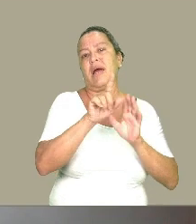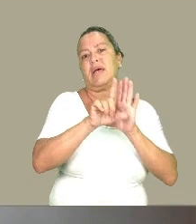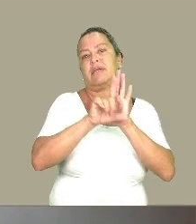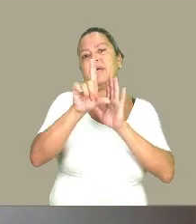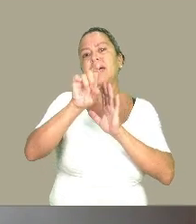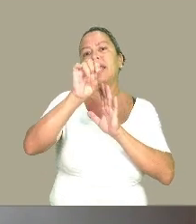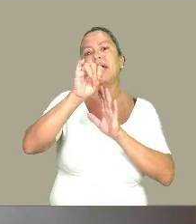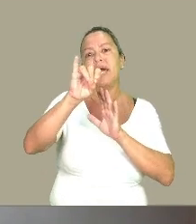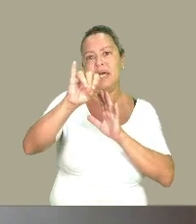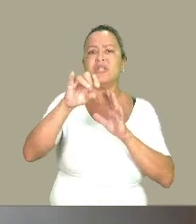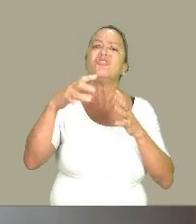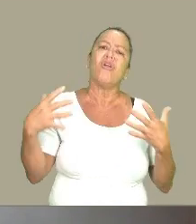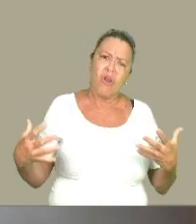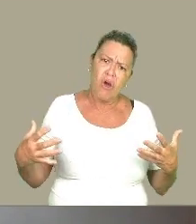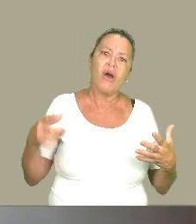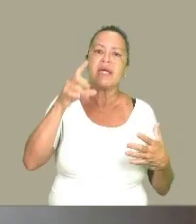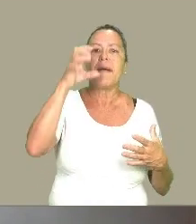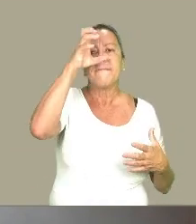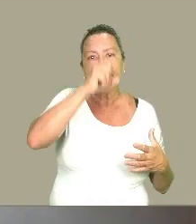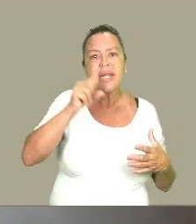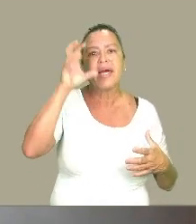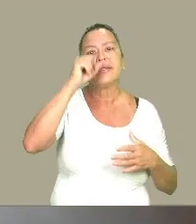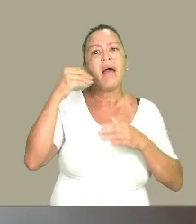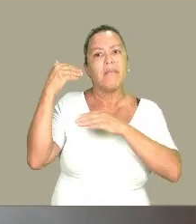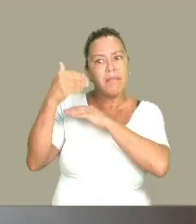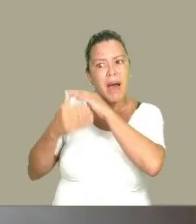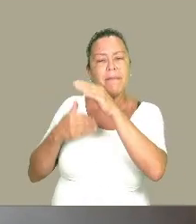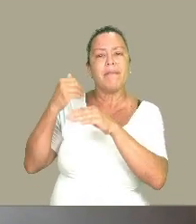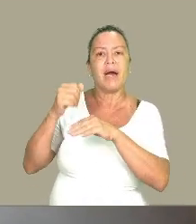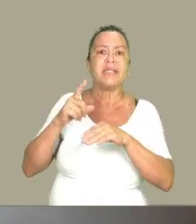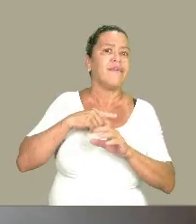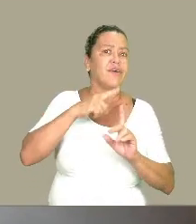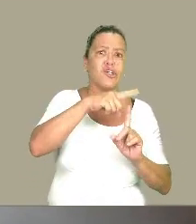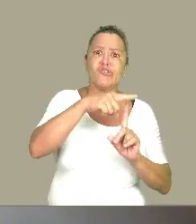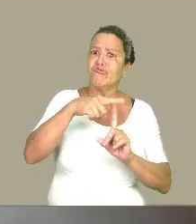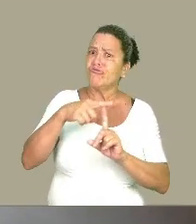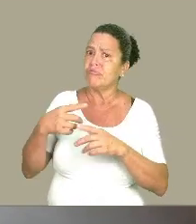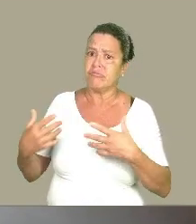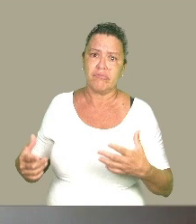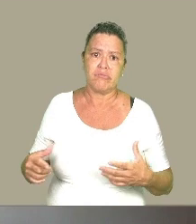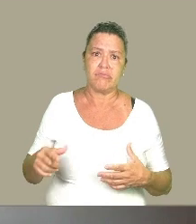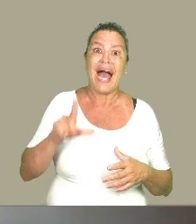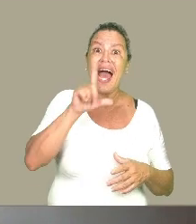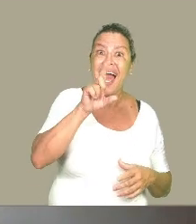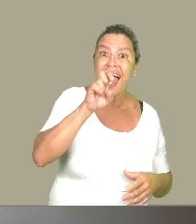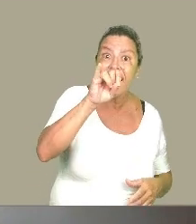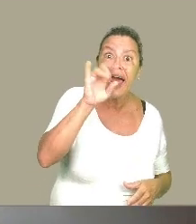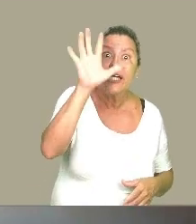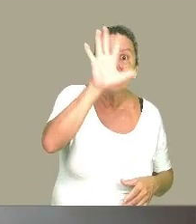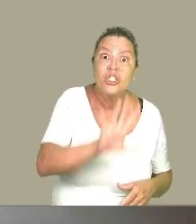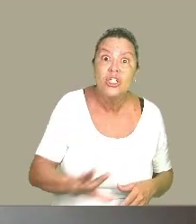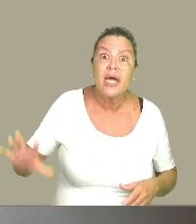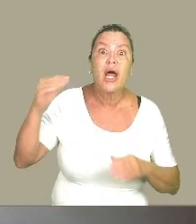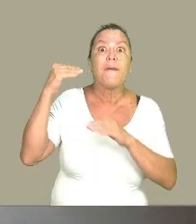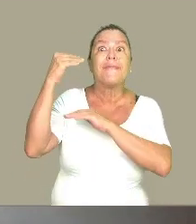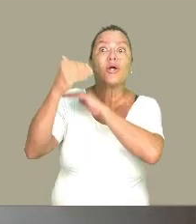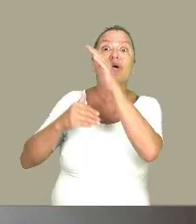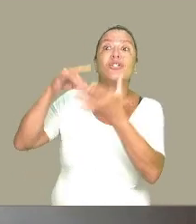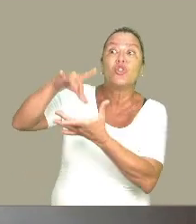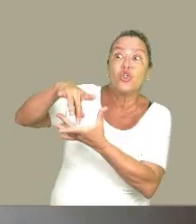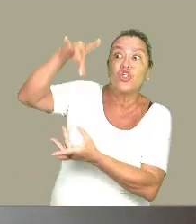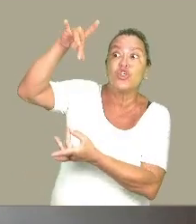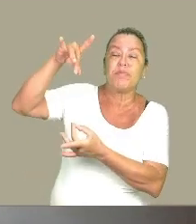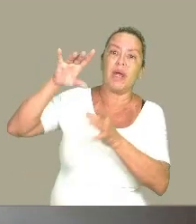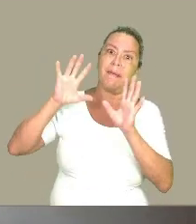gerais. A gente pode aprender e crescer por inúmeras maneiras, né? A lei geral é essa lei do progresso do espírito.